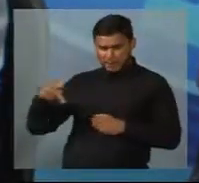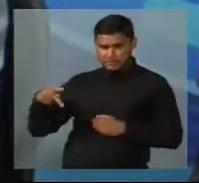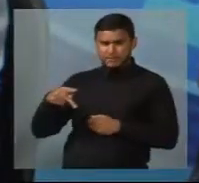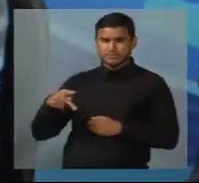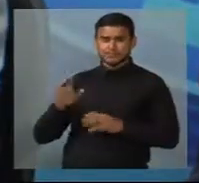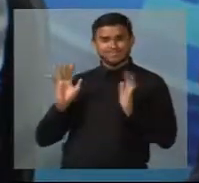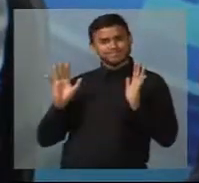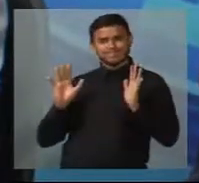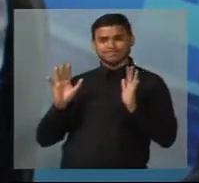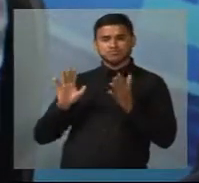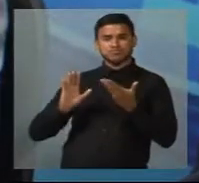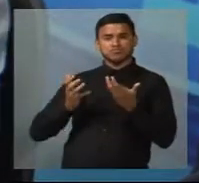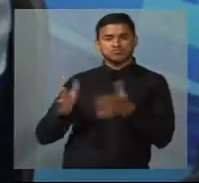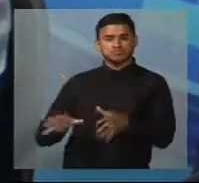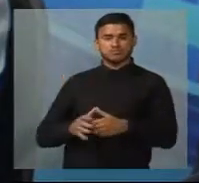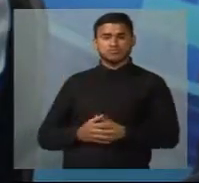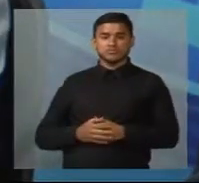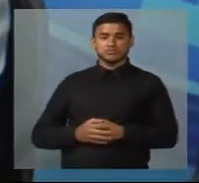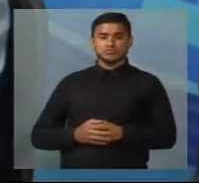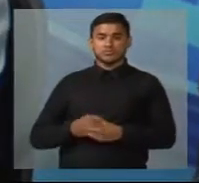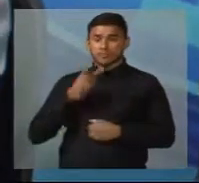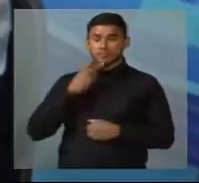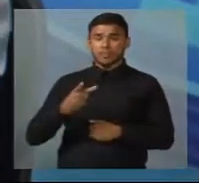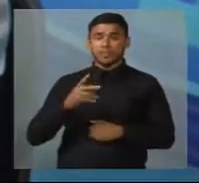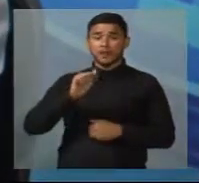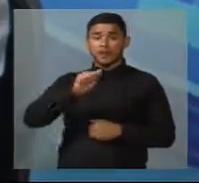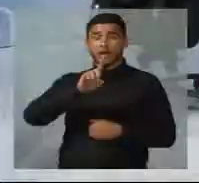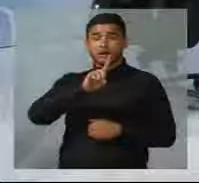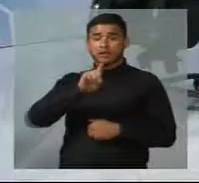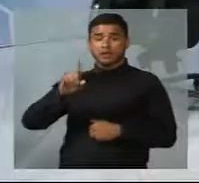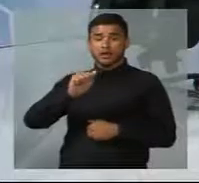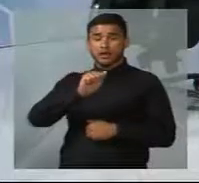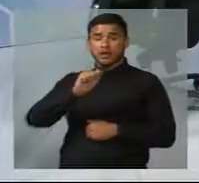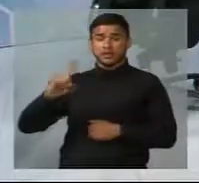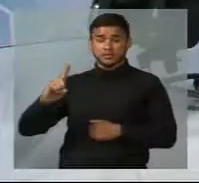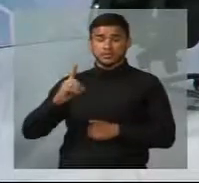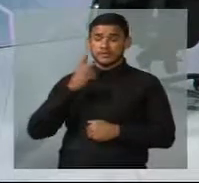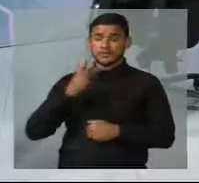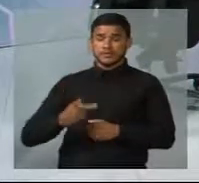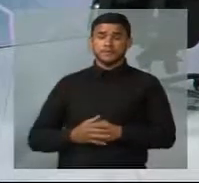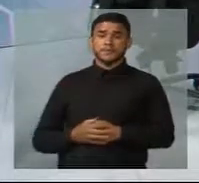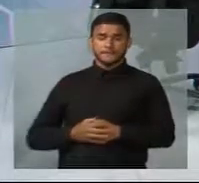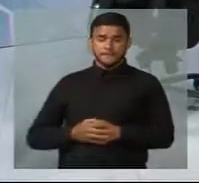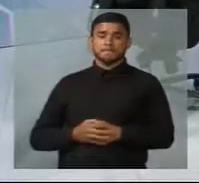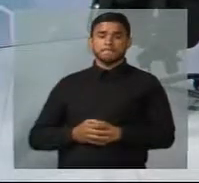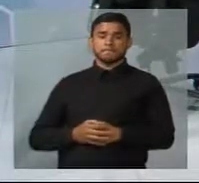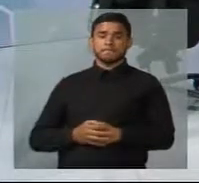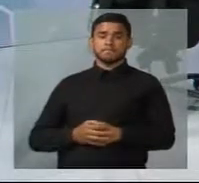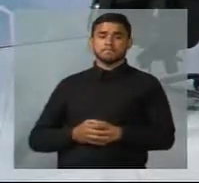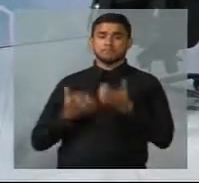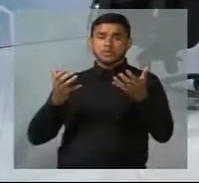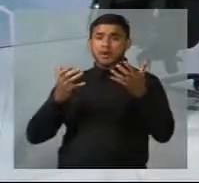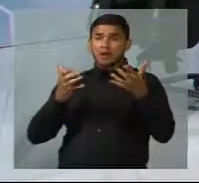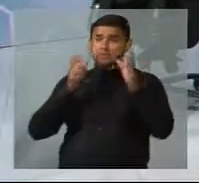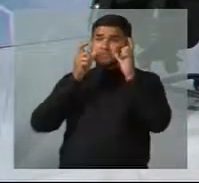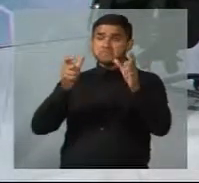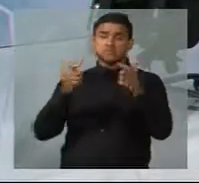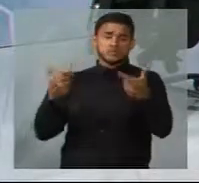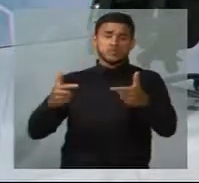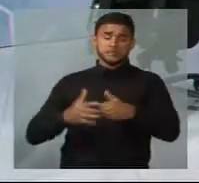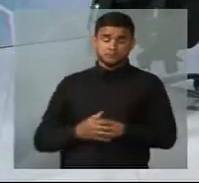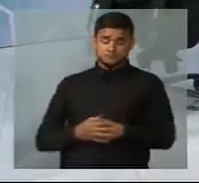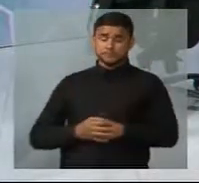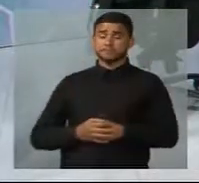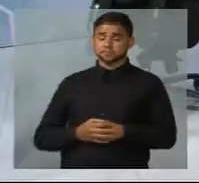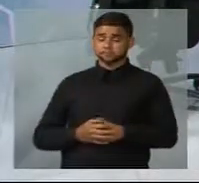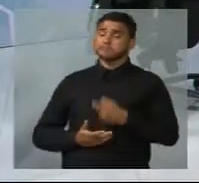candidatura... Já se falou no Haddad, né? Que ele já disse que não tem apetite por essa Agora, disputa. é preciso ver se o Lula,